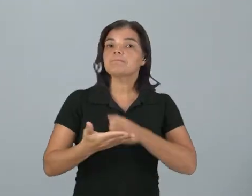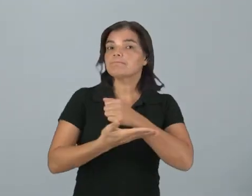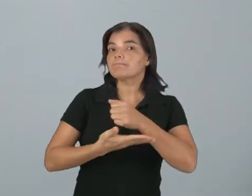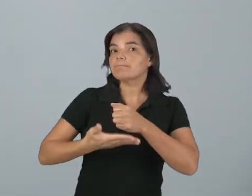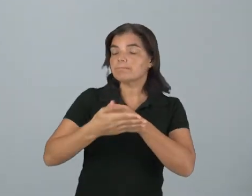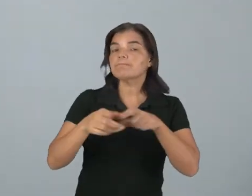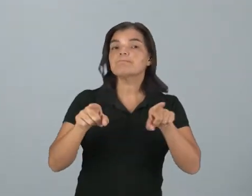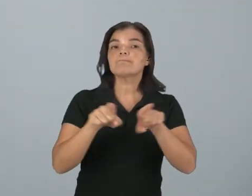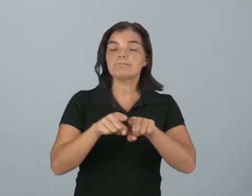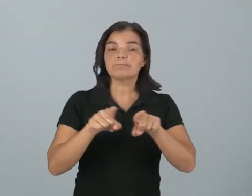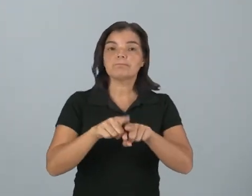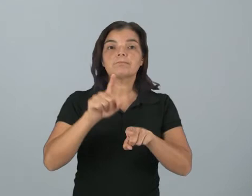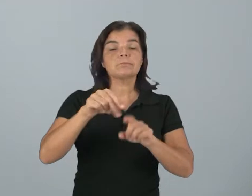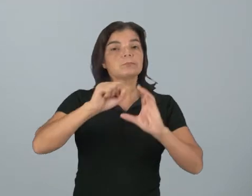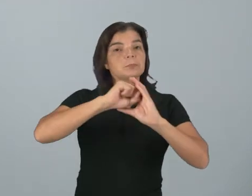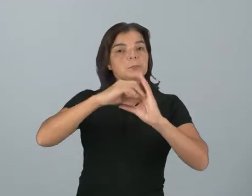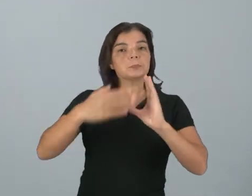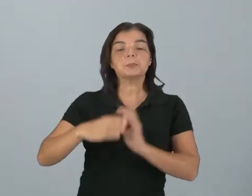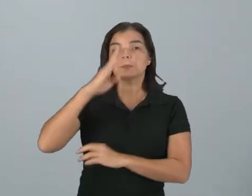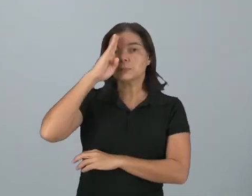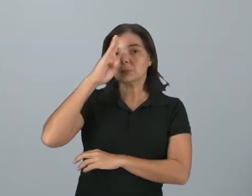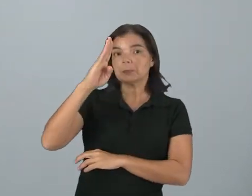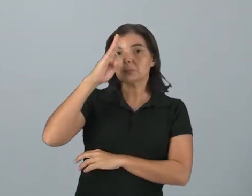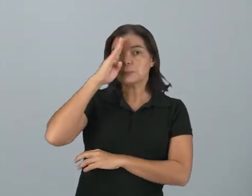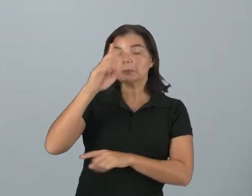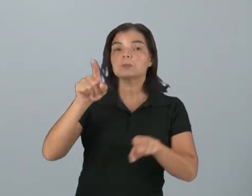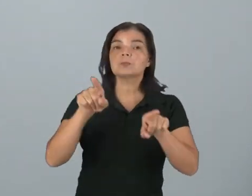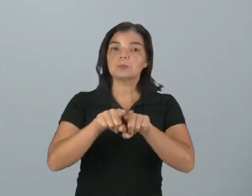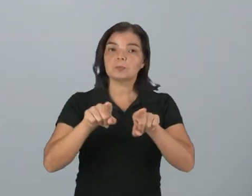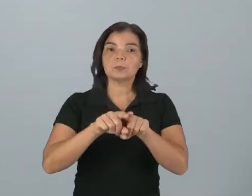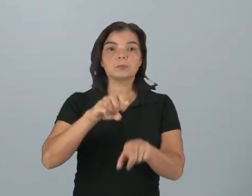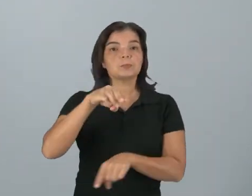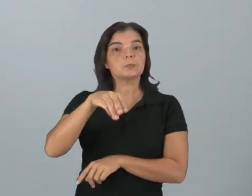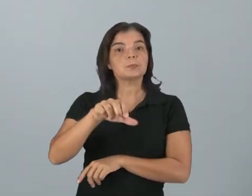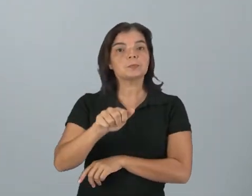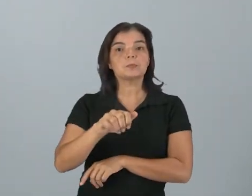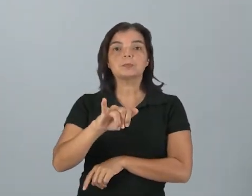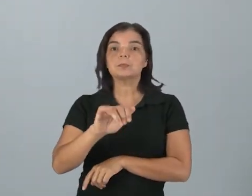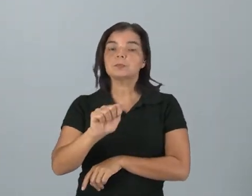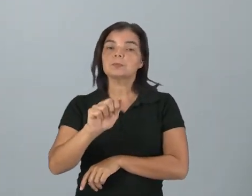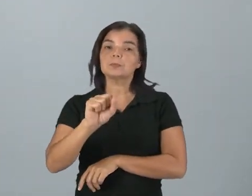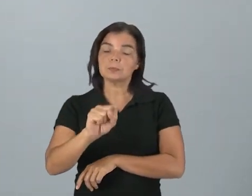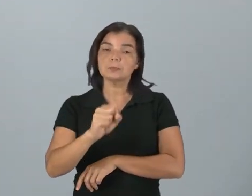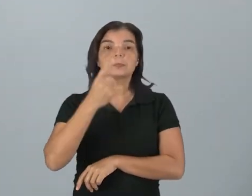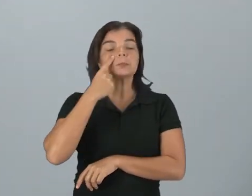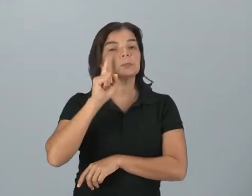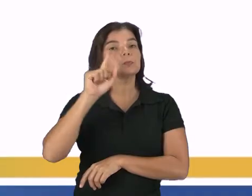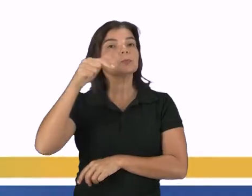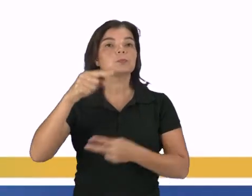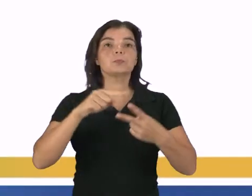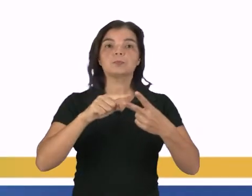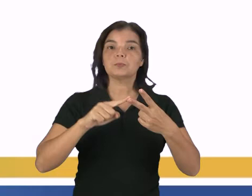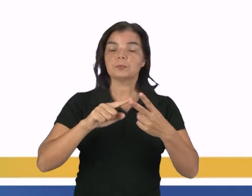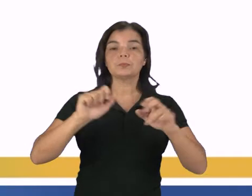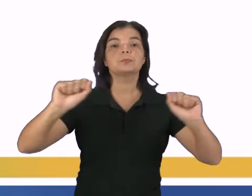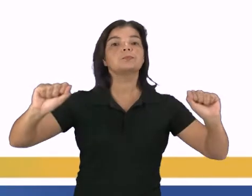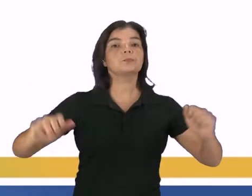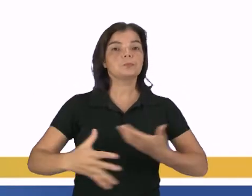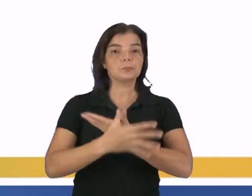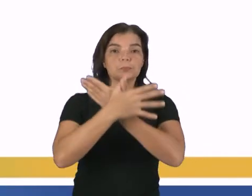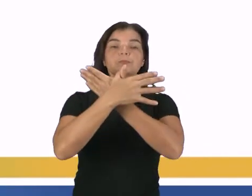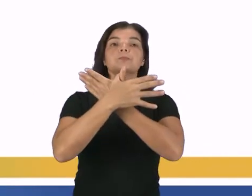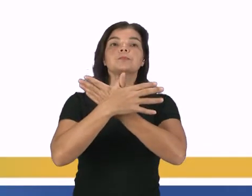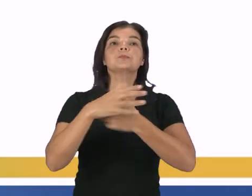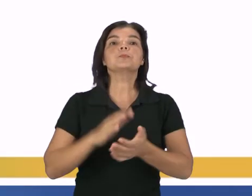basicamente, são as características principais dos maias. Vamos ver um pouquinho dos outros dois. Os